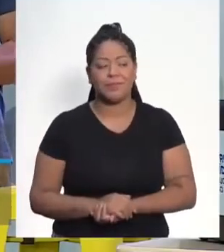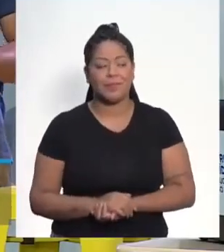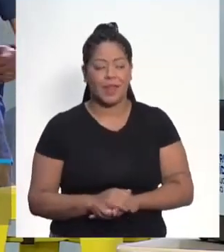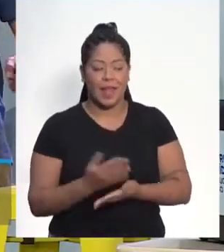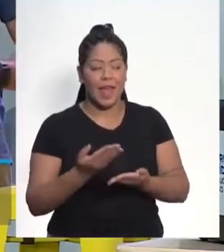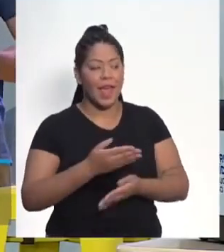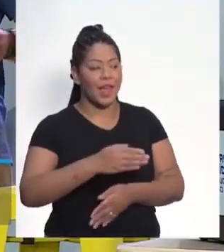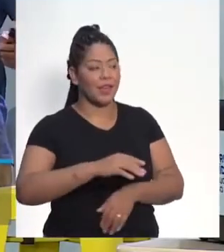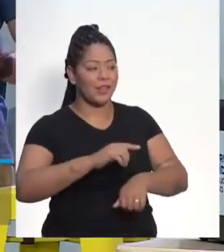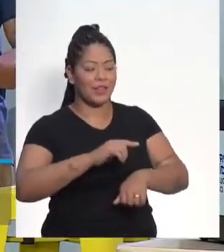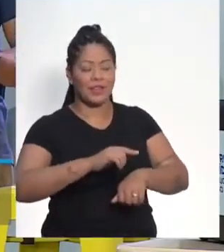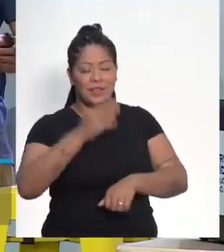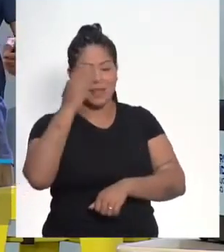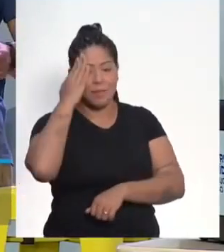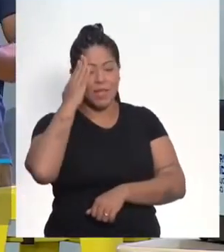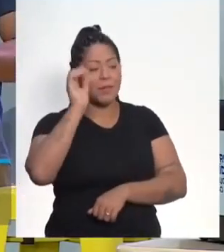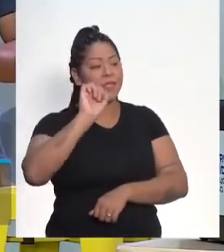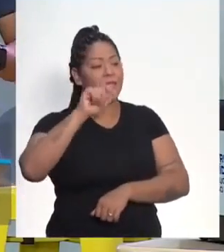né? Existe